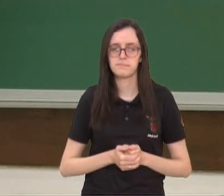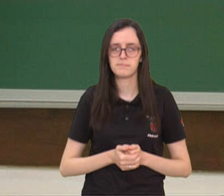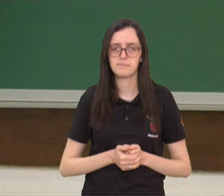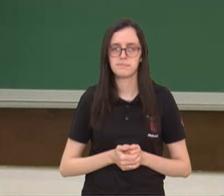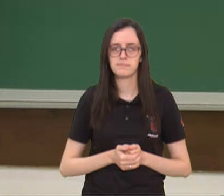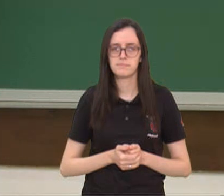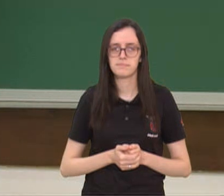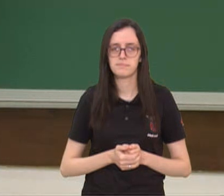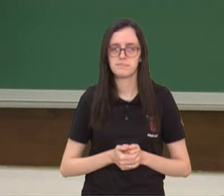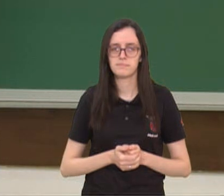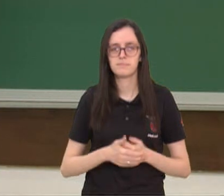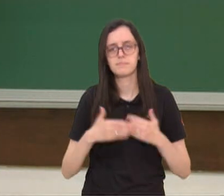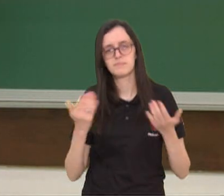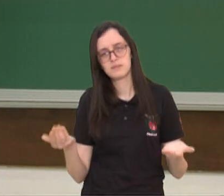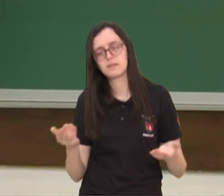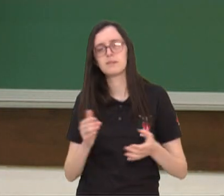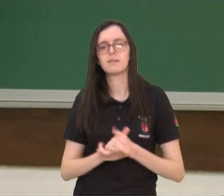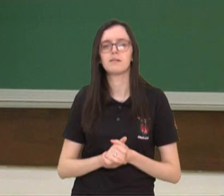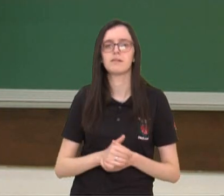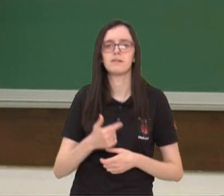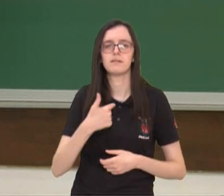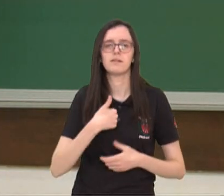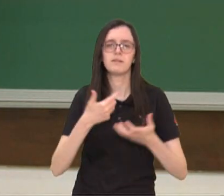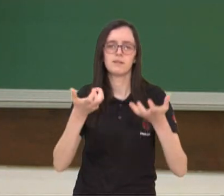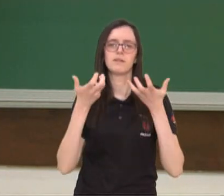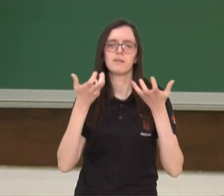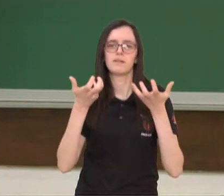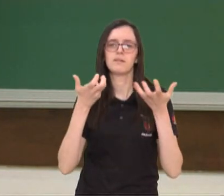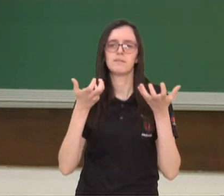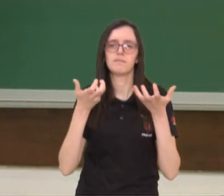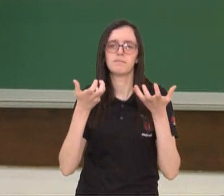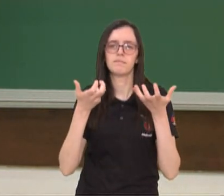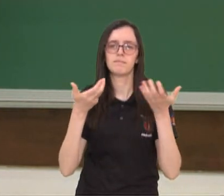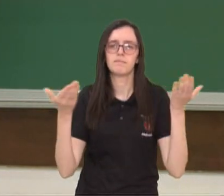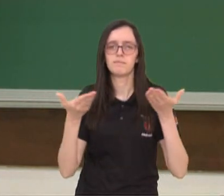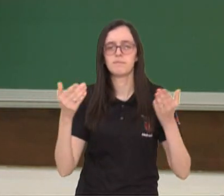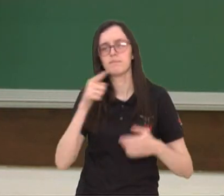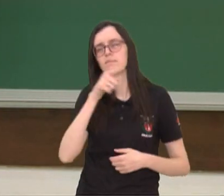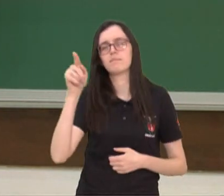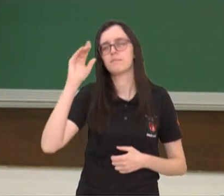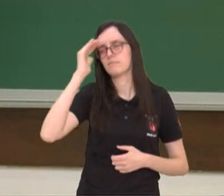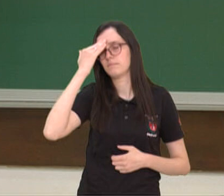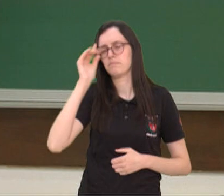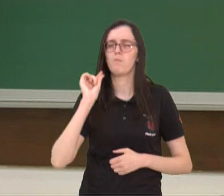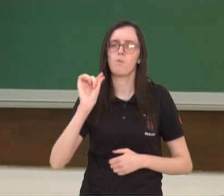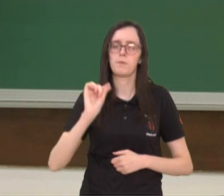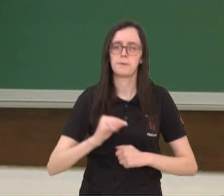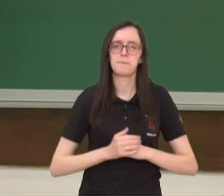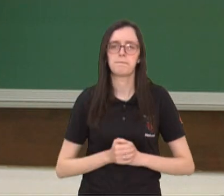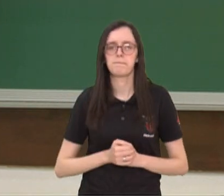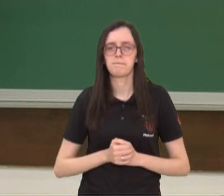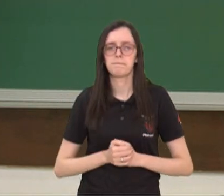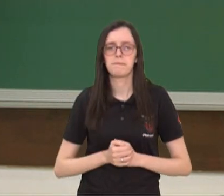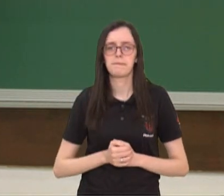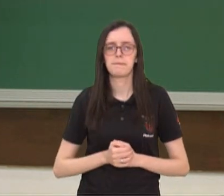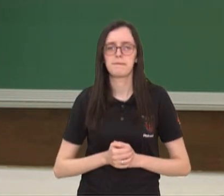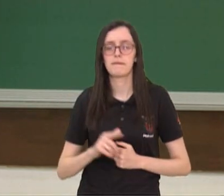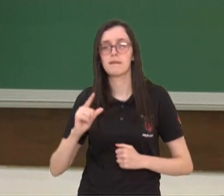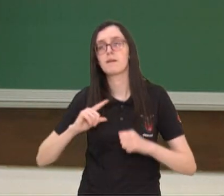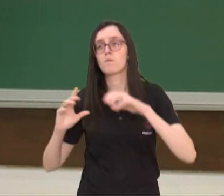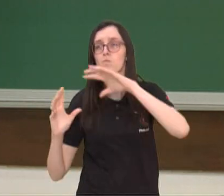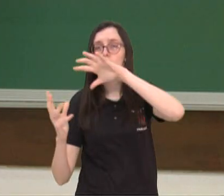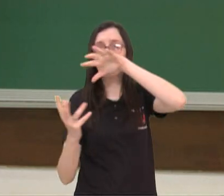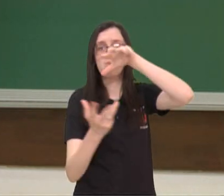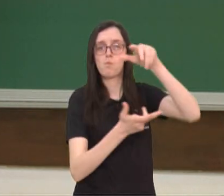capitalismo. Né? Então, eu queria que você entendesse que, embora o mundo